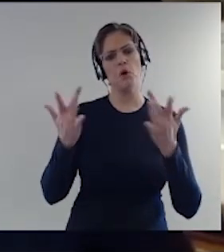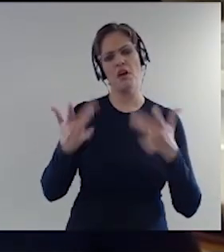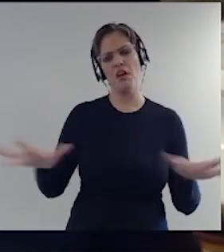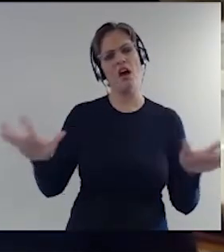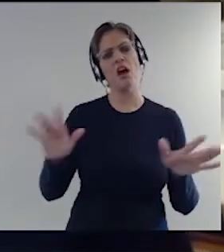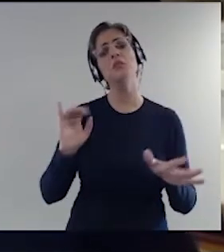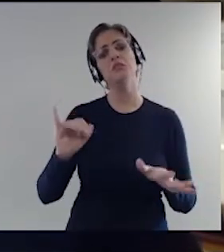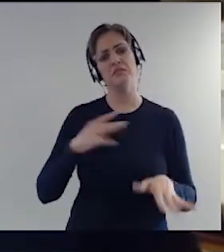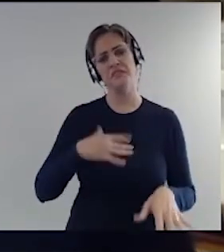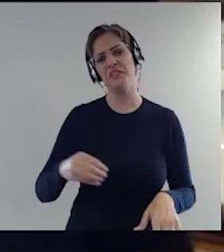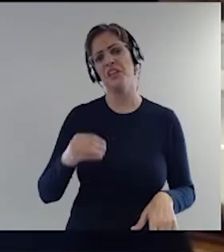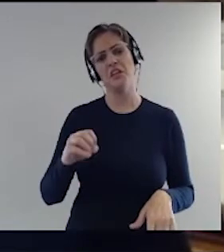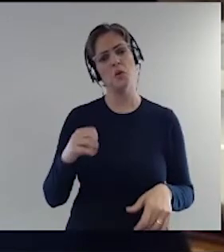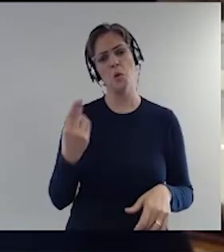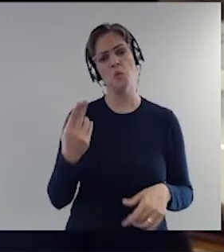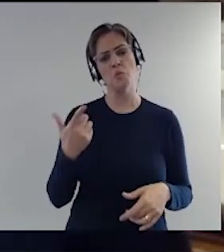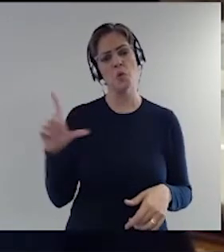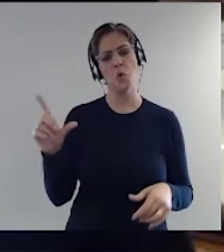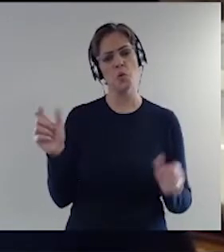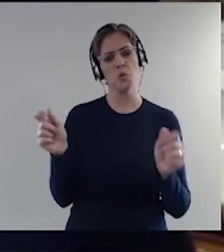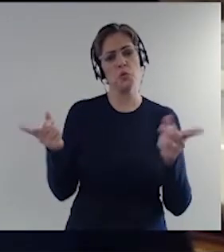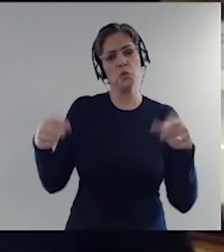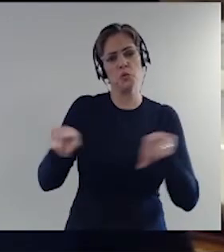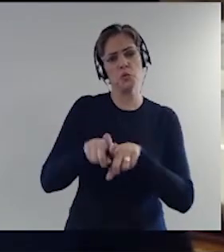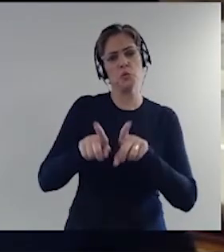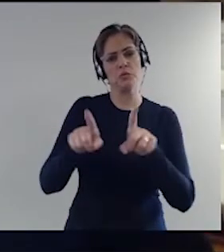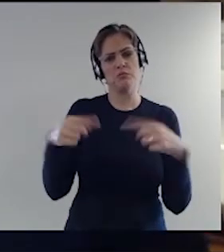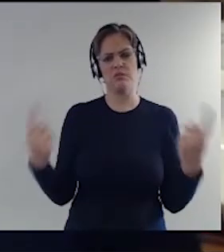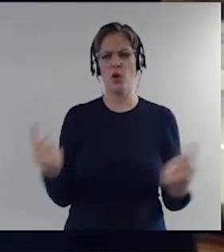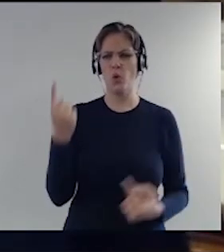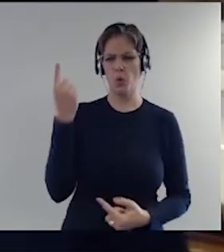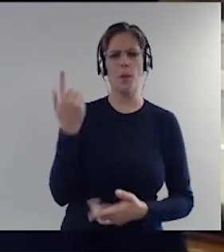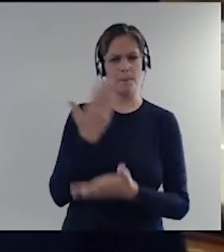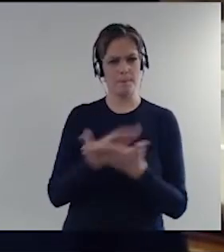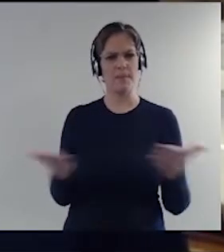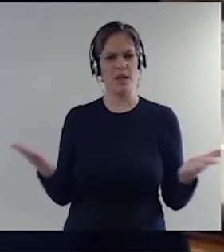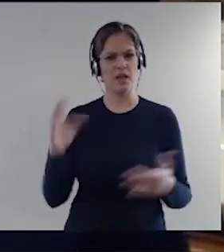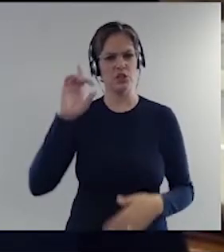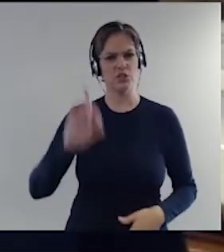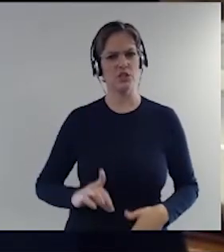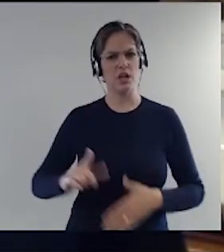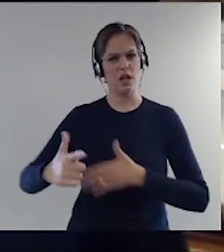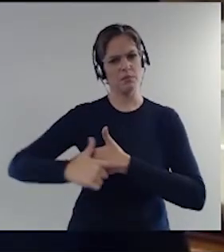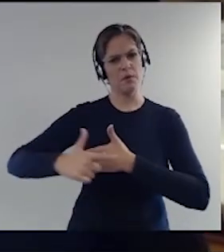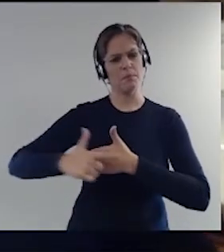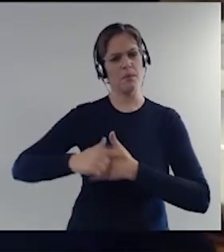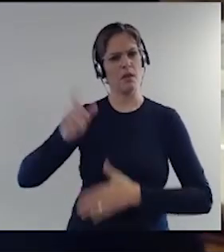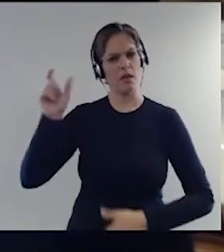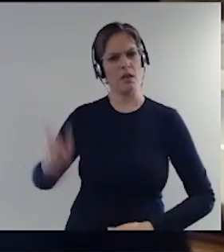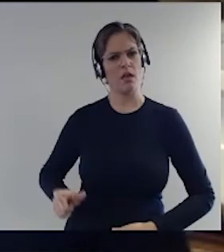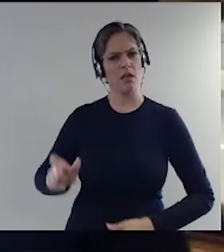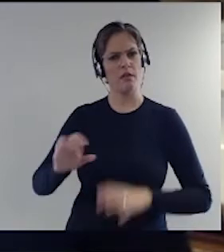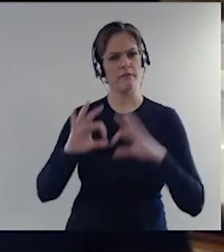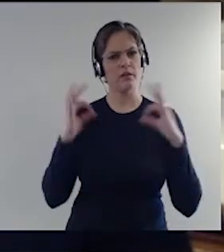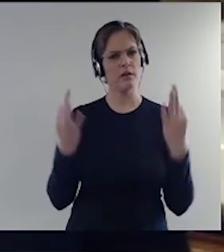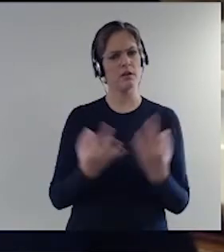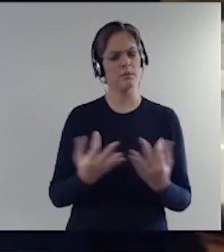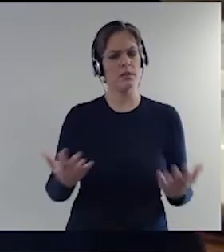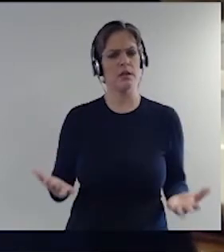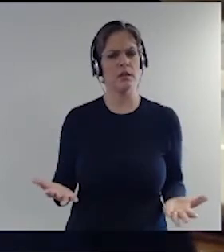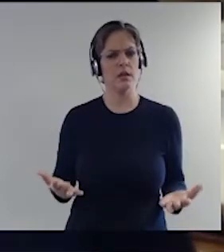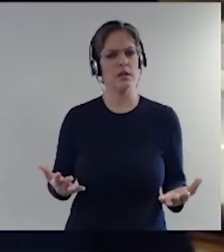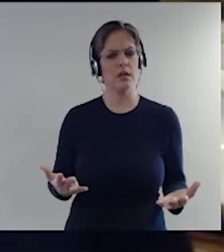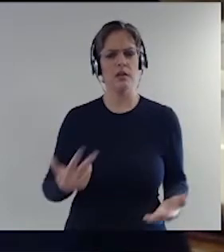em comum? Como é que se poderia admitir que um deles perdesse o exercício do poder familiar, que tivesse ingerência